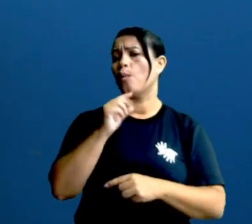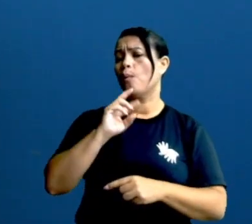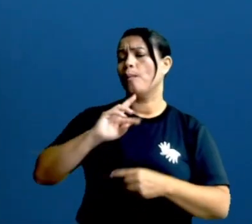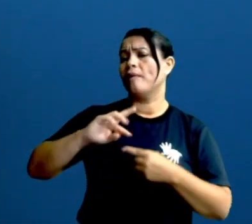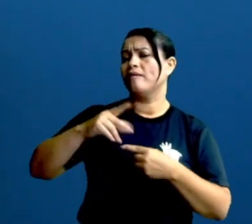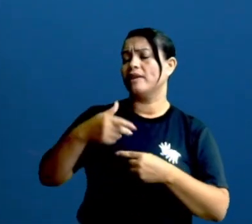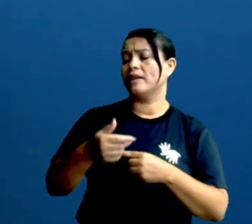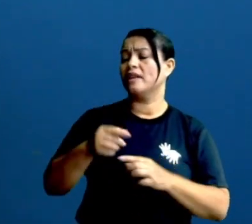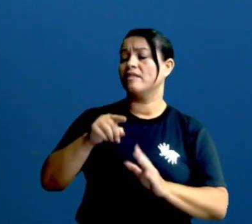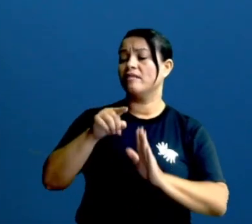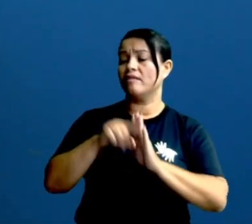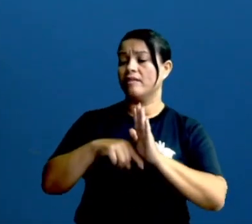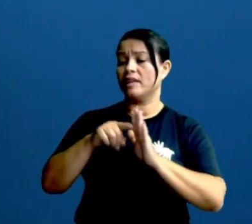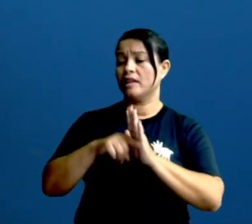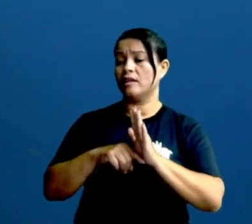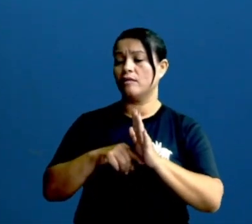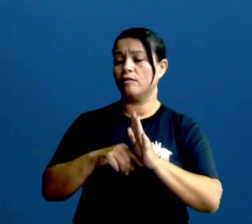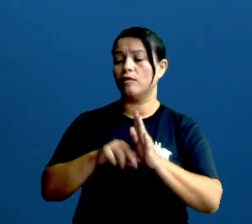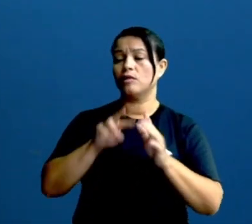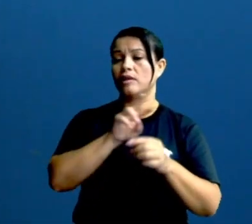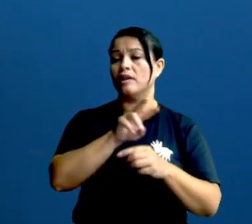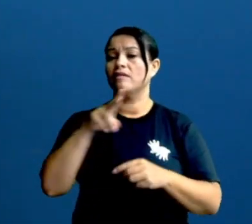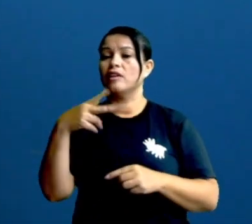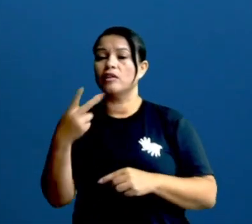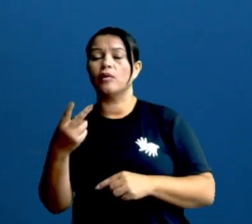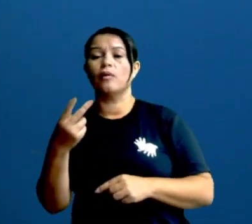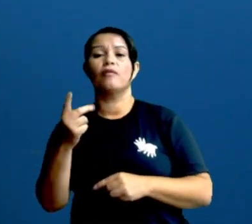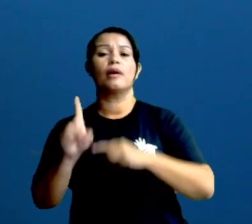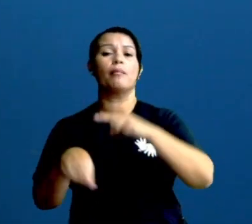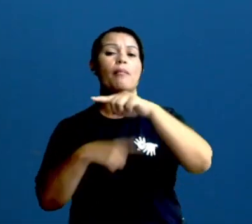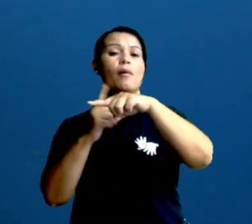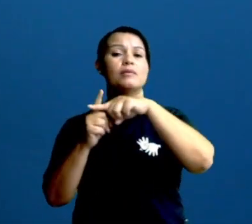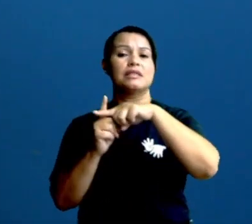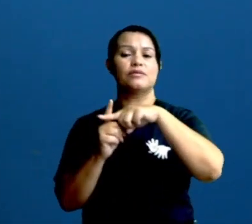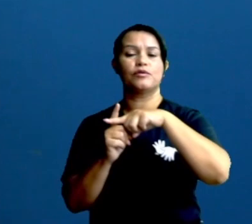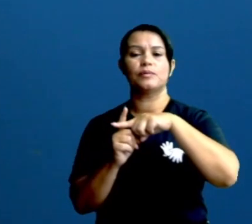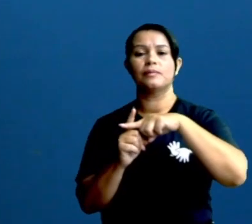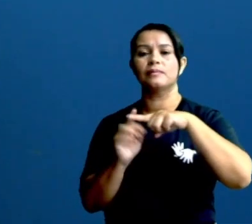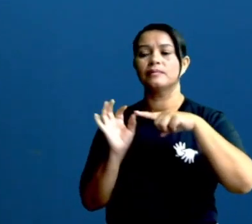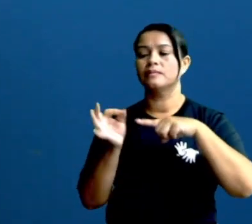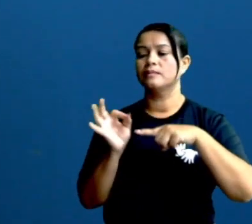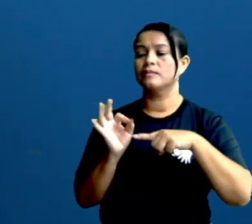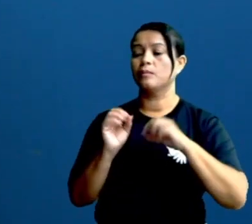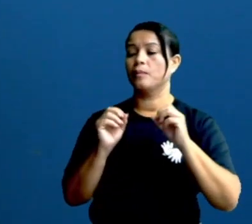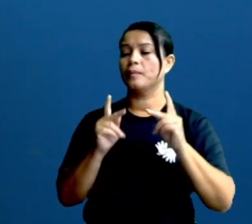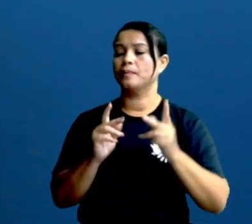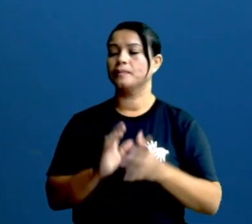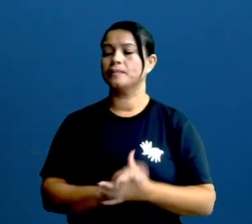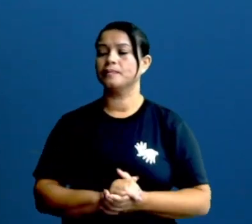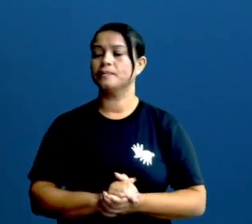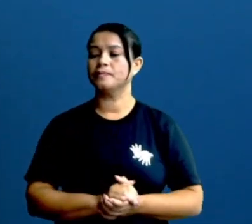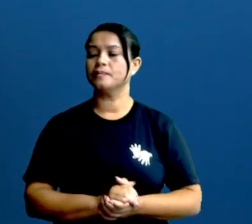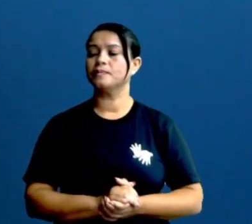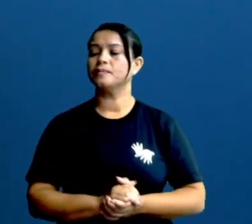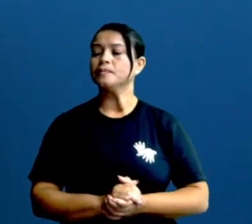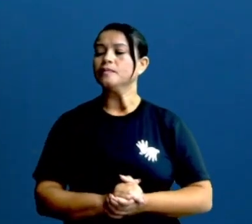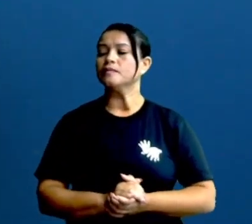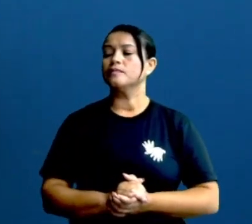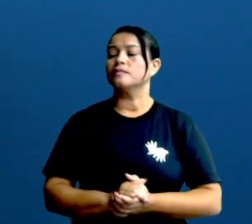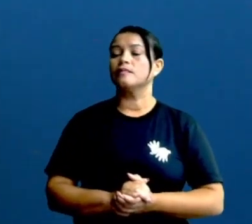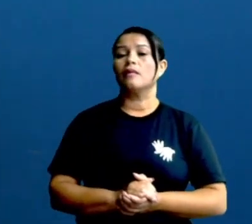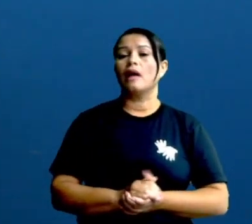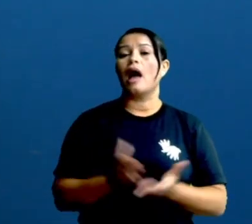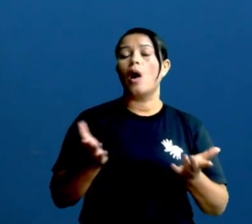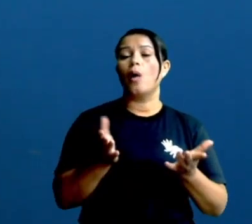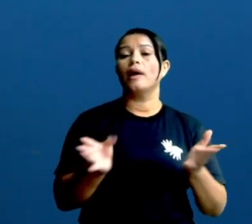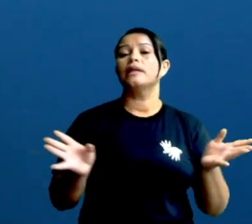inverter, ele é negativo, ele vai passar o quê? A ser positivo, ok?